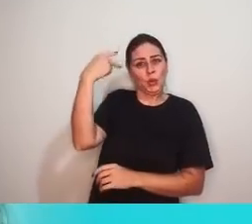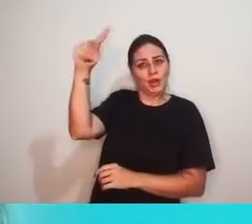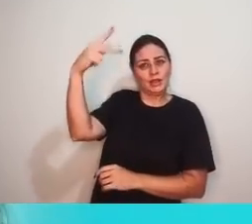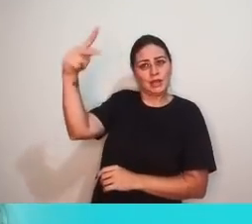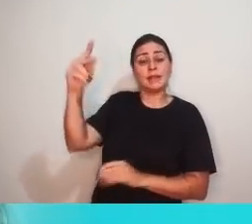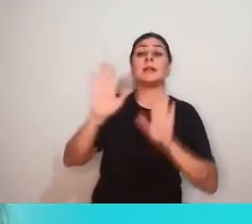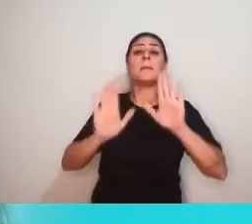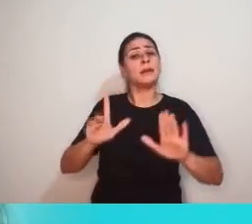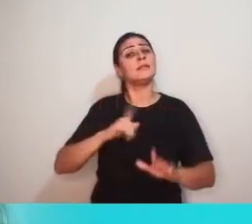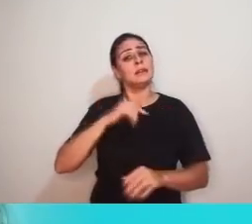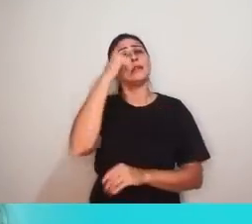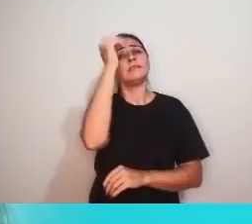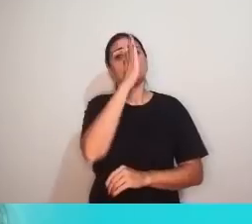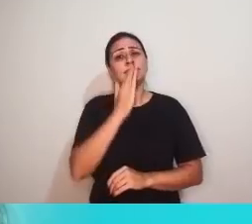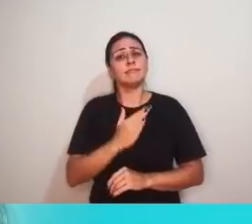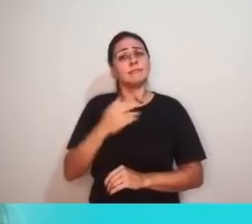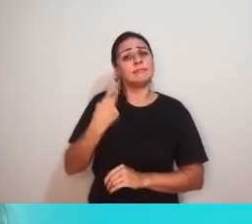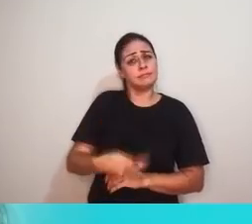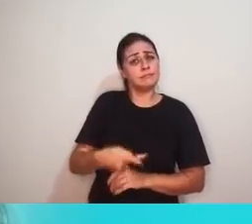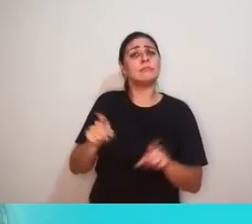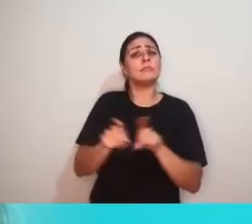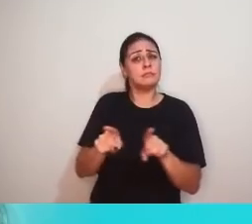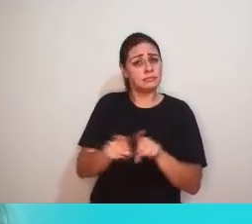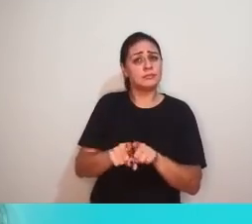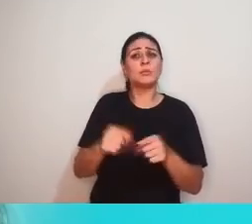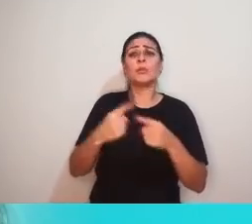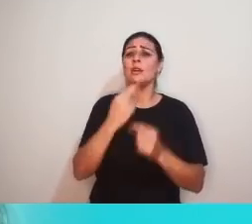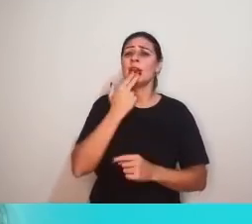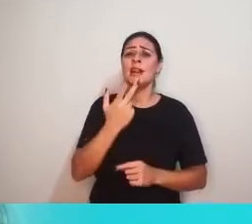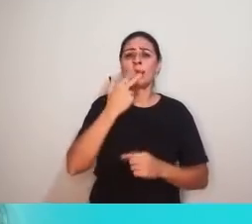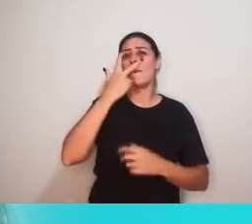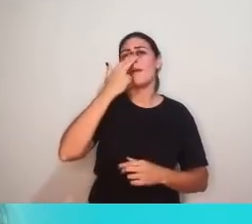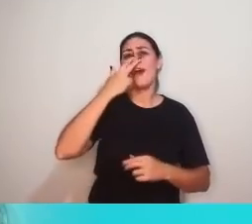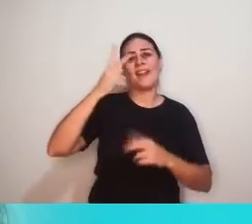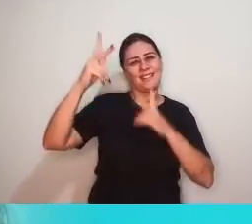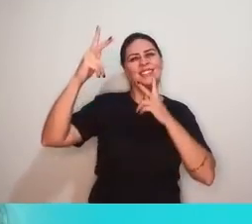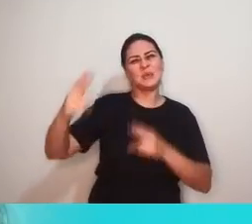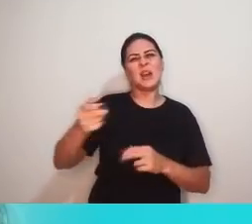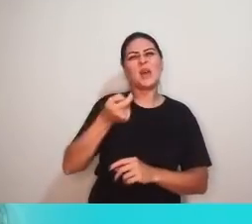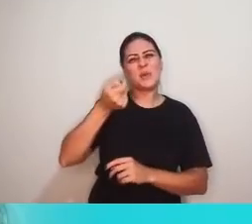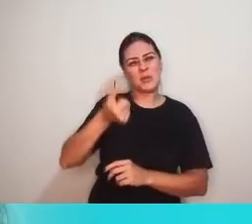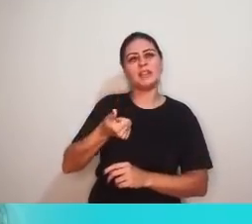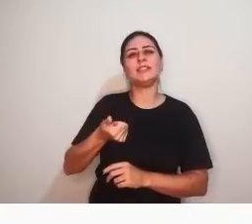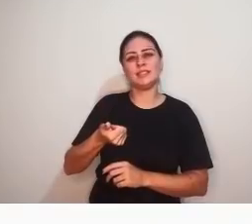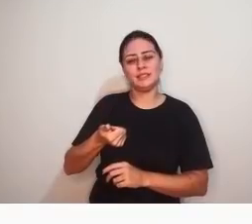da lusitana, mas tem coisas também do Brasil, dado aí a nossa co-irmã de